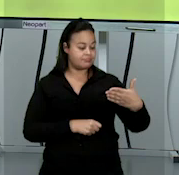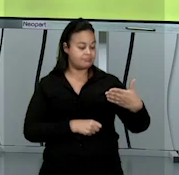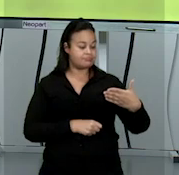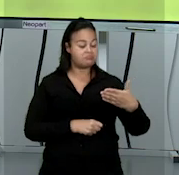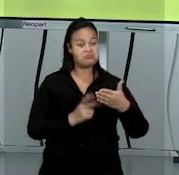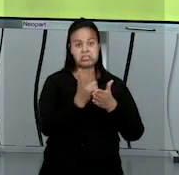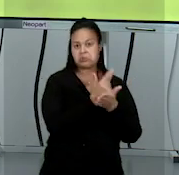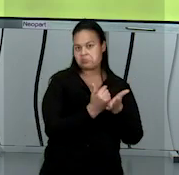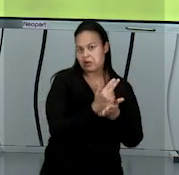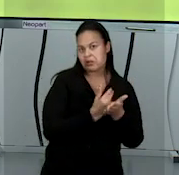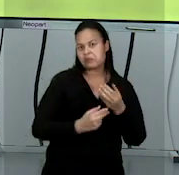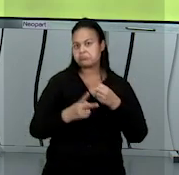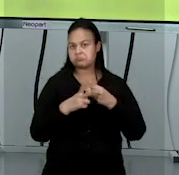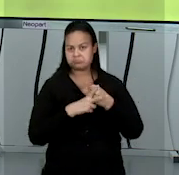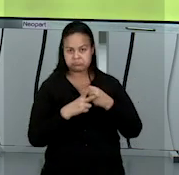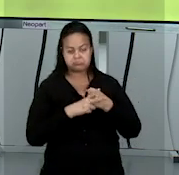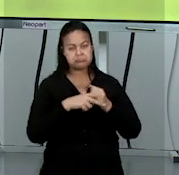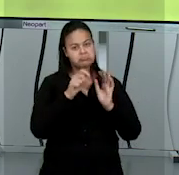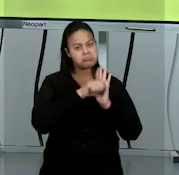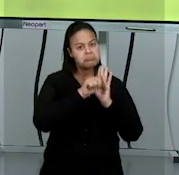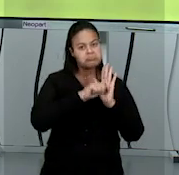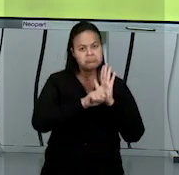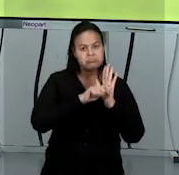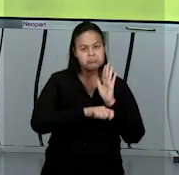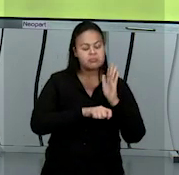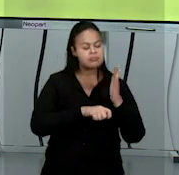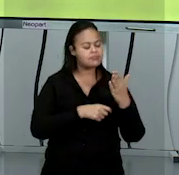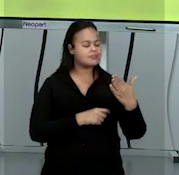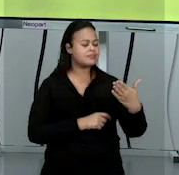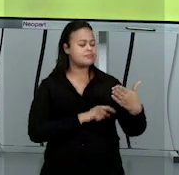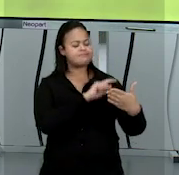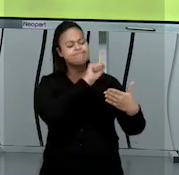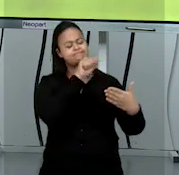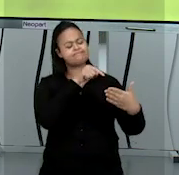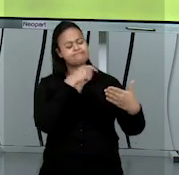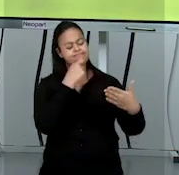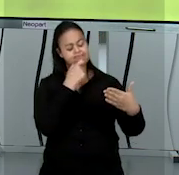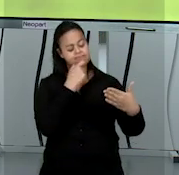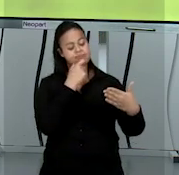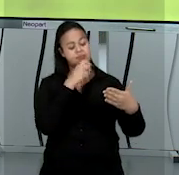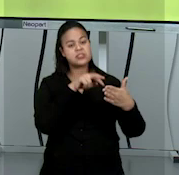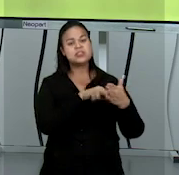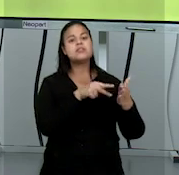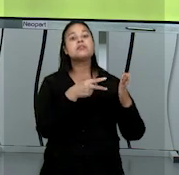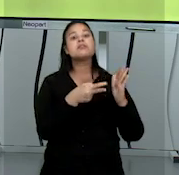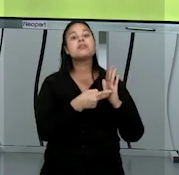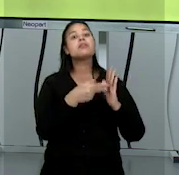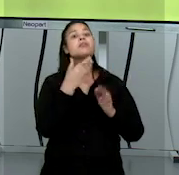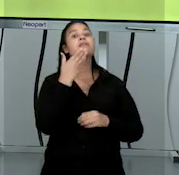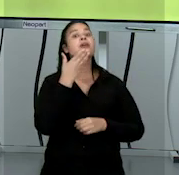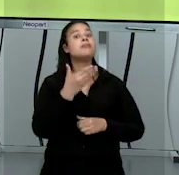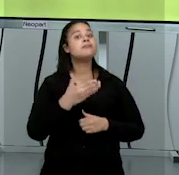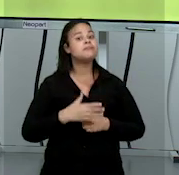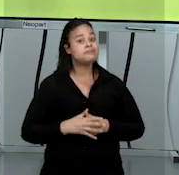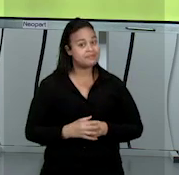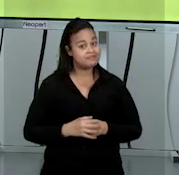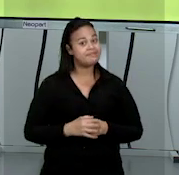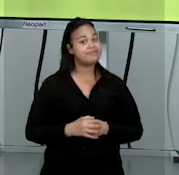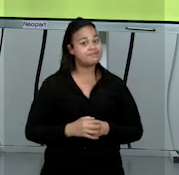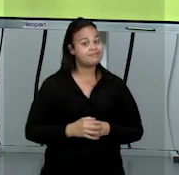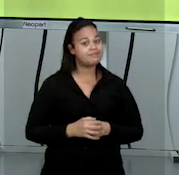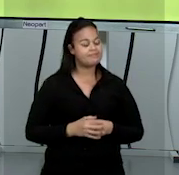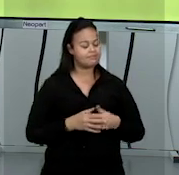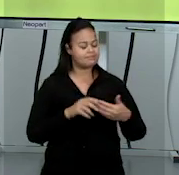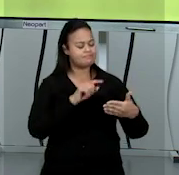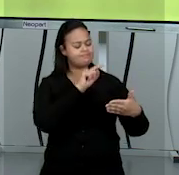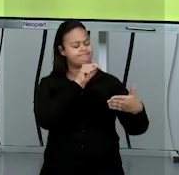ou não, você precisa perguntar para o texto qual o sentido está ali. Então, quando você faz perguntas para o